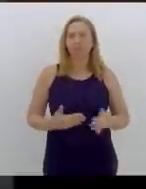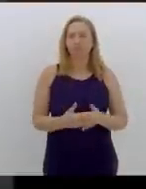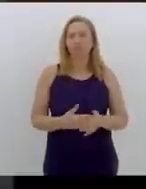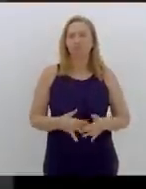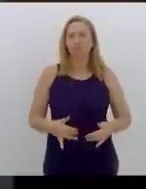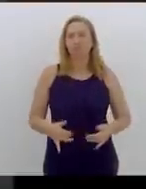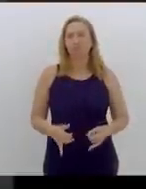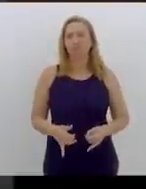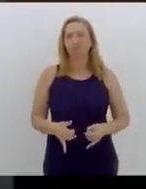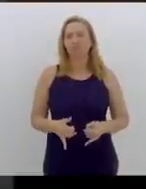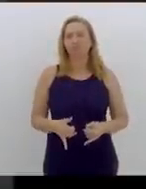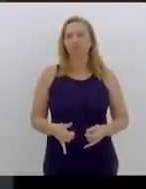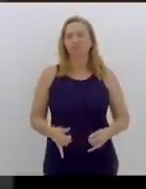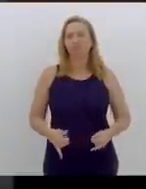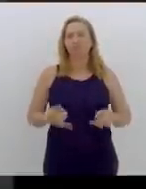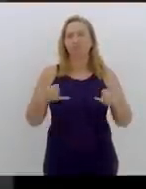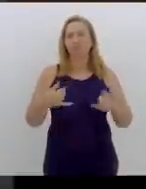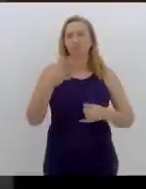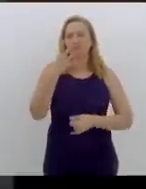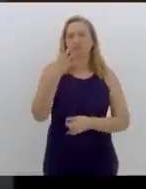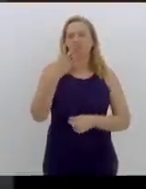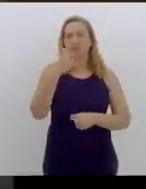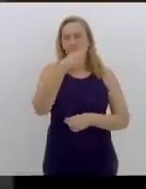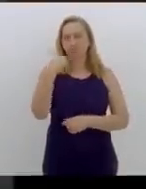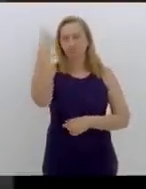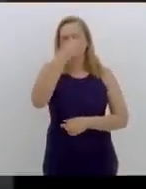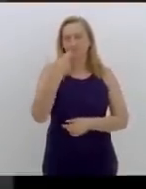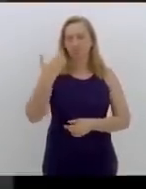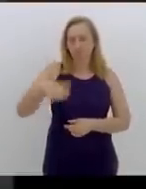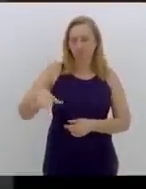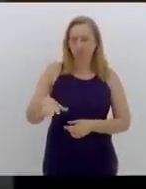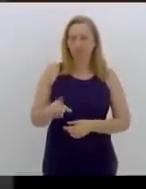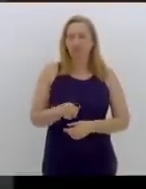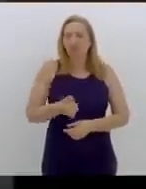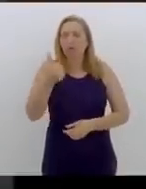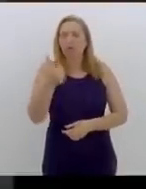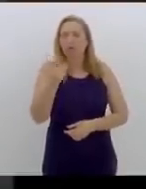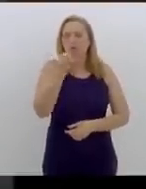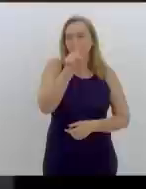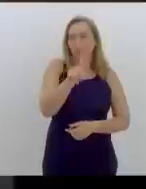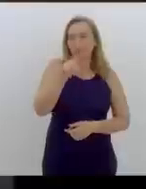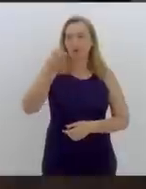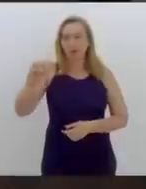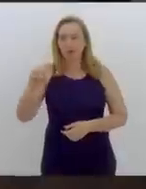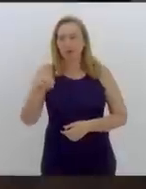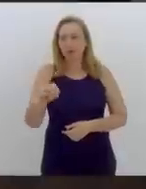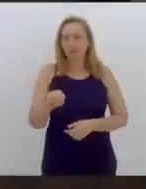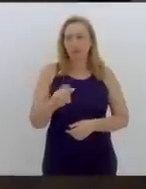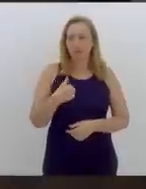Heróis tá 4 horas e meia quase um po quase um po aqui né